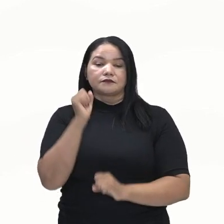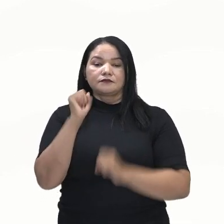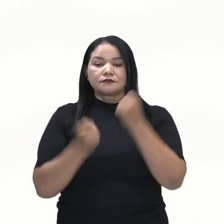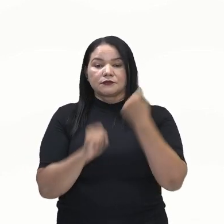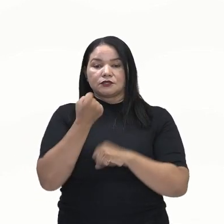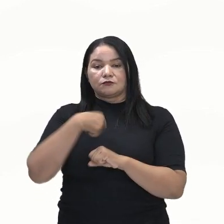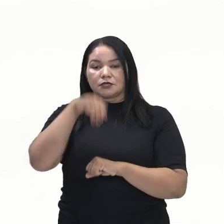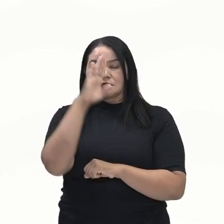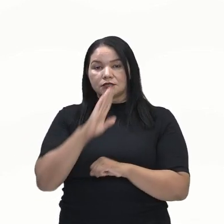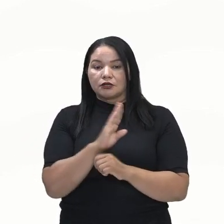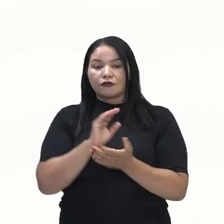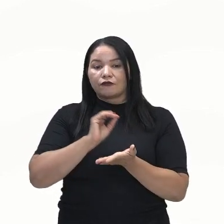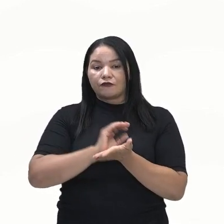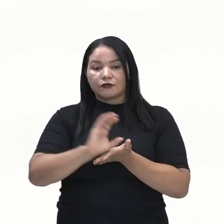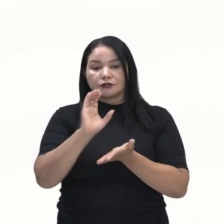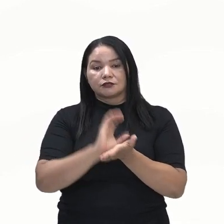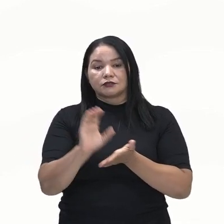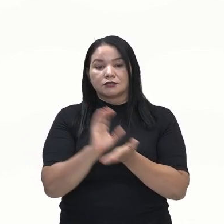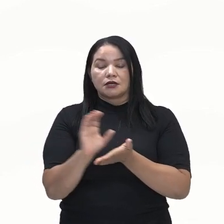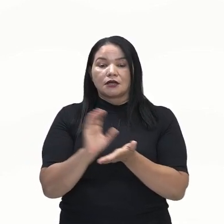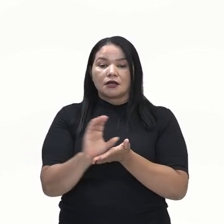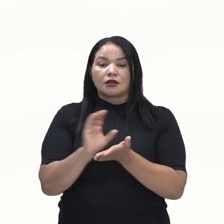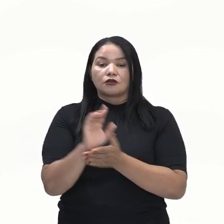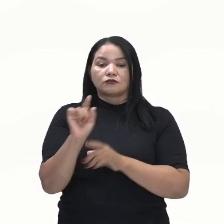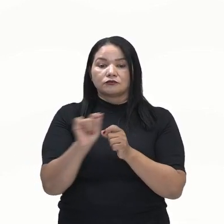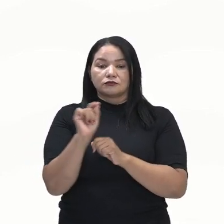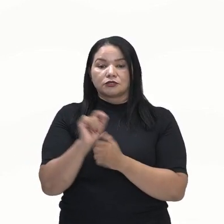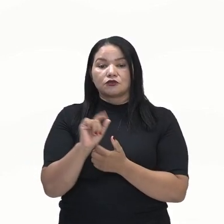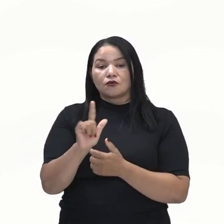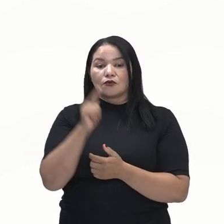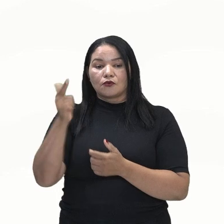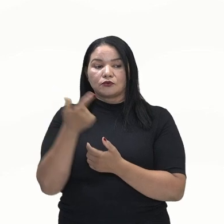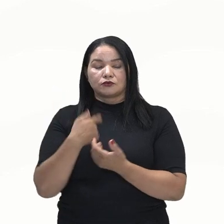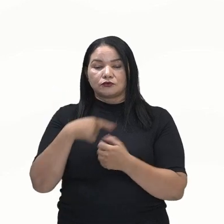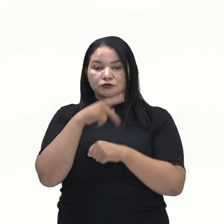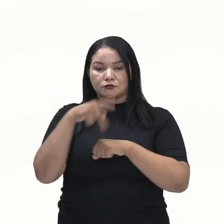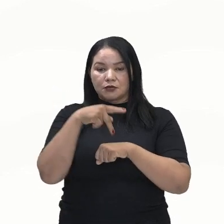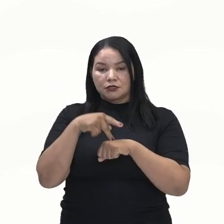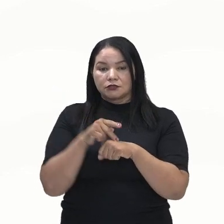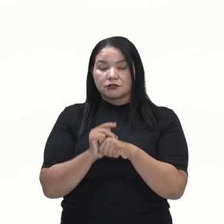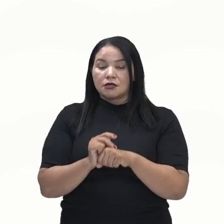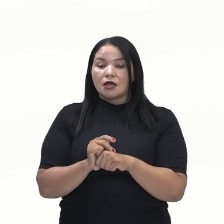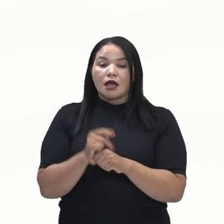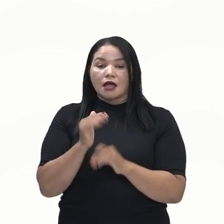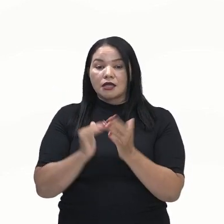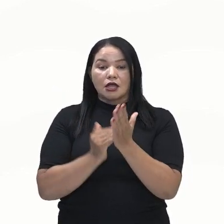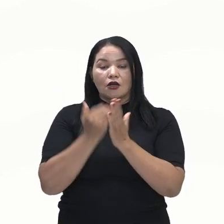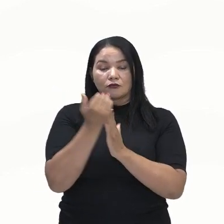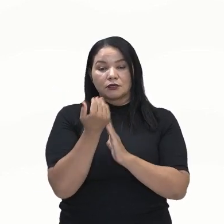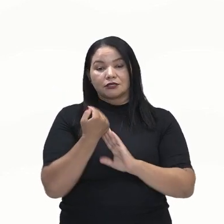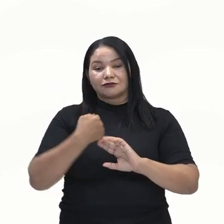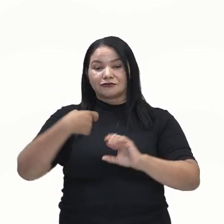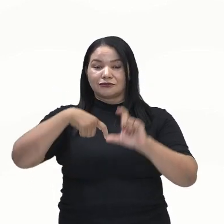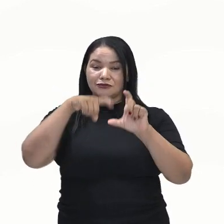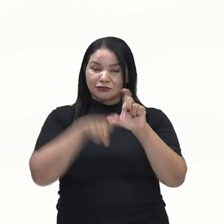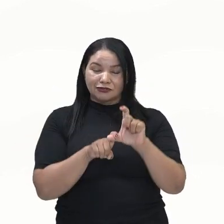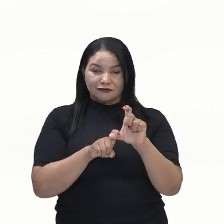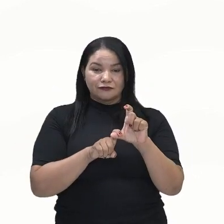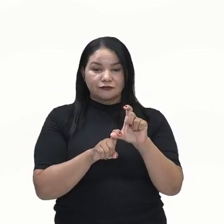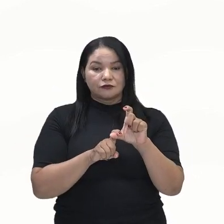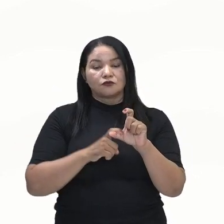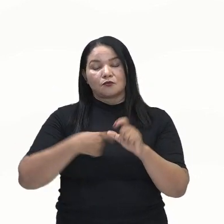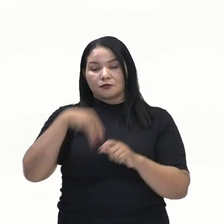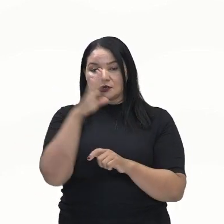financiada com capital estrangeiro, e isso vai resultar em quê? No aumento da dívida externa. Neste momento,